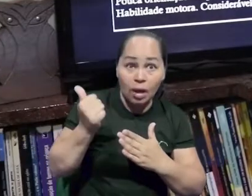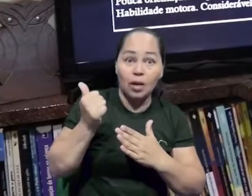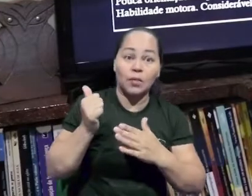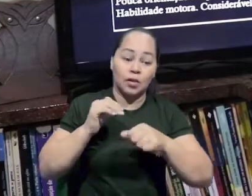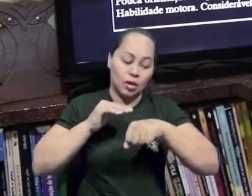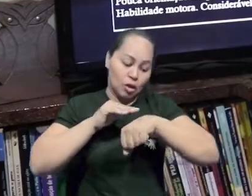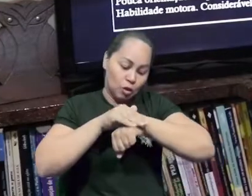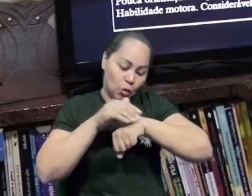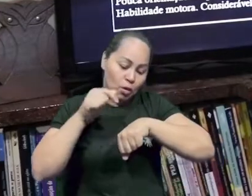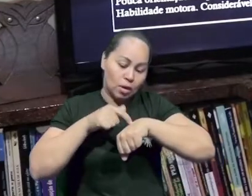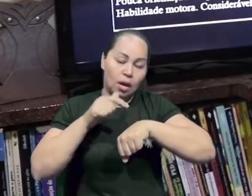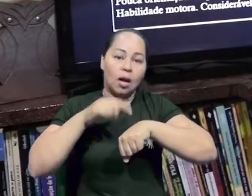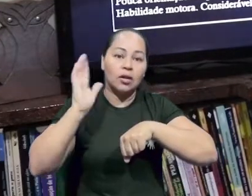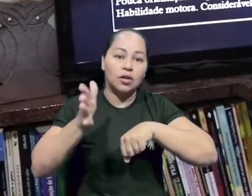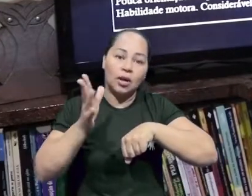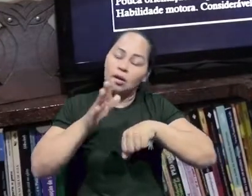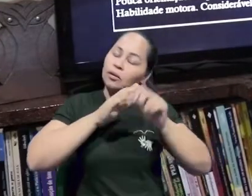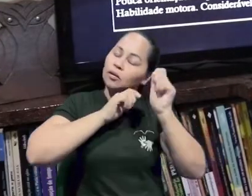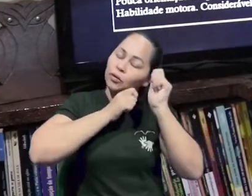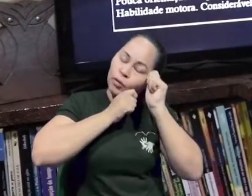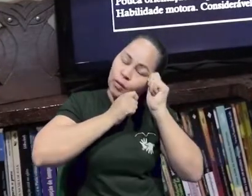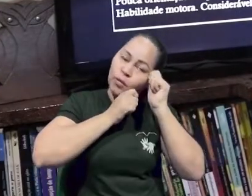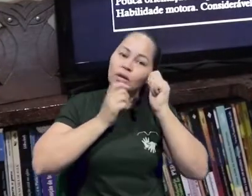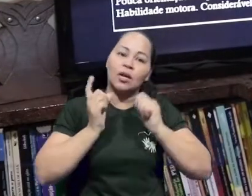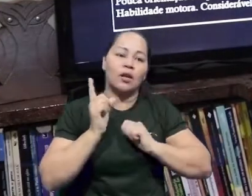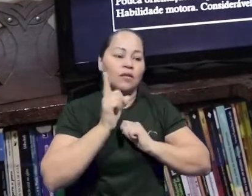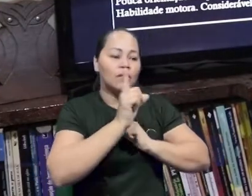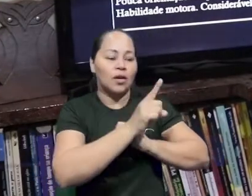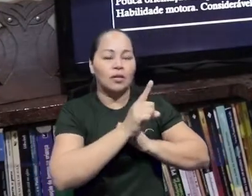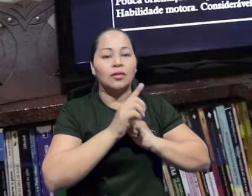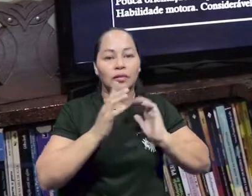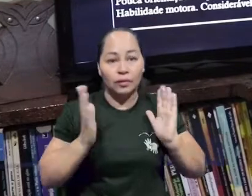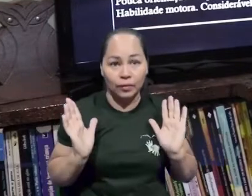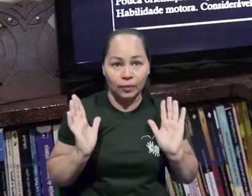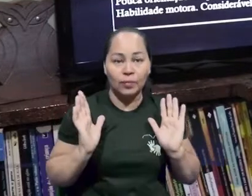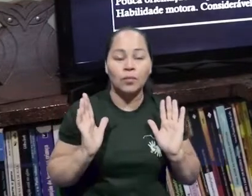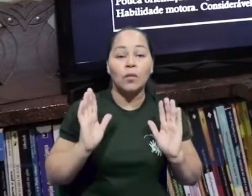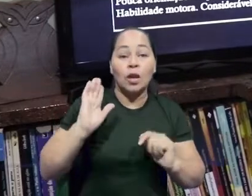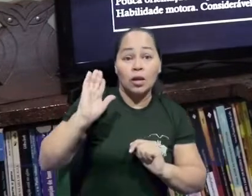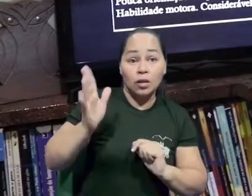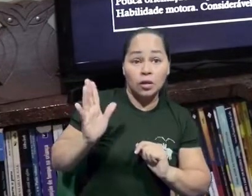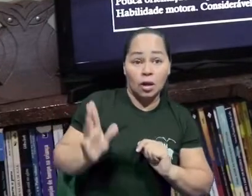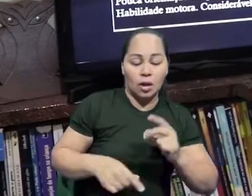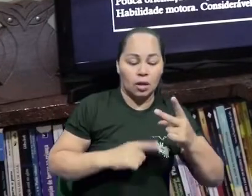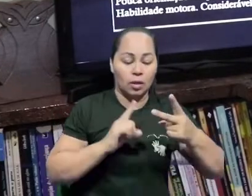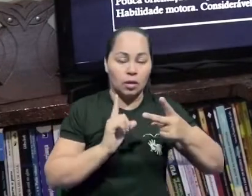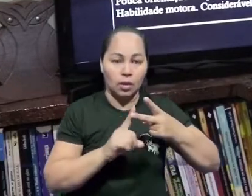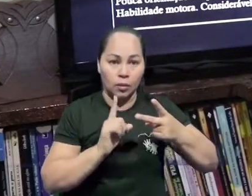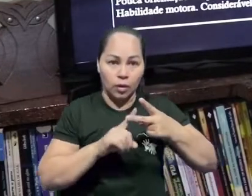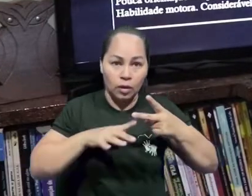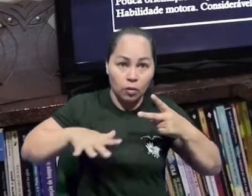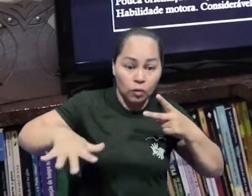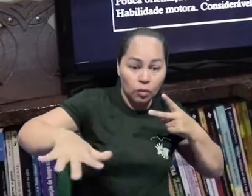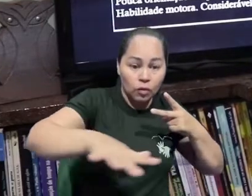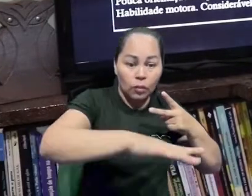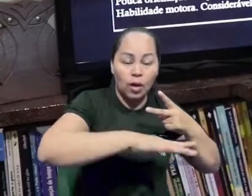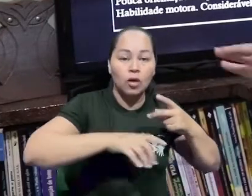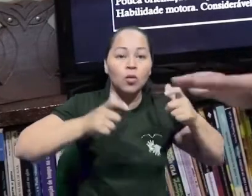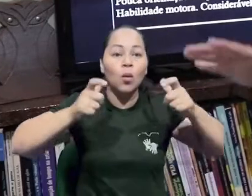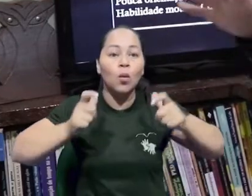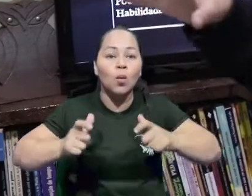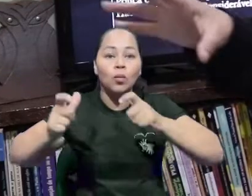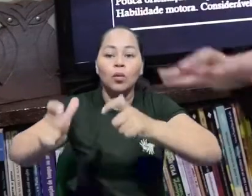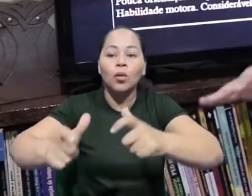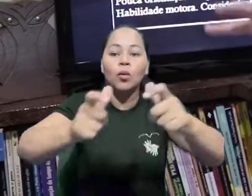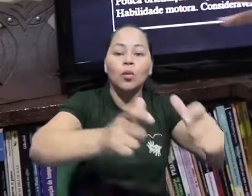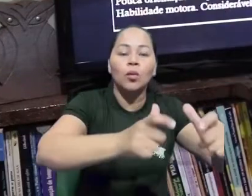então ele já faz o sinal, né? E a orientação espacial também é simples, né? Então ele